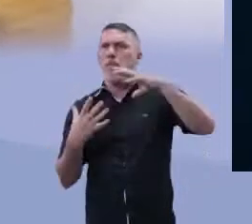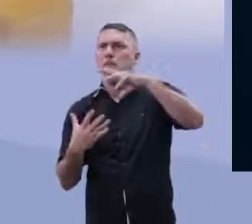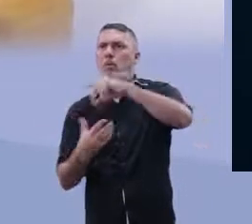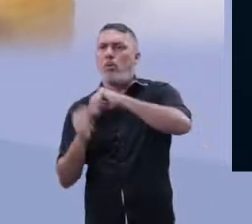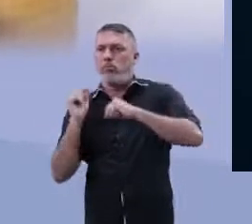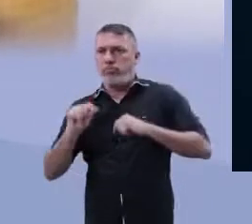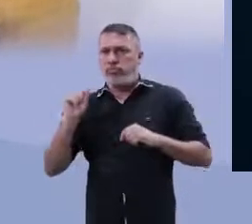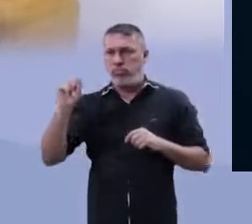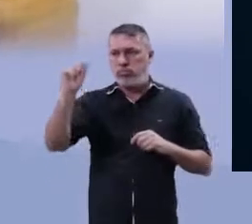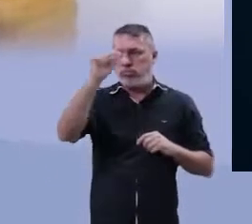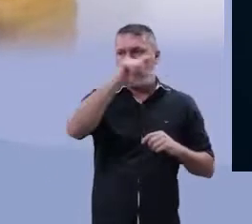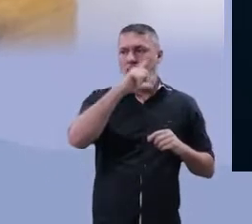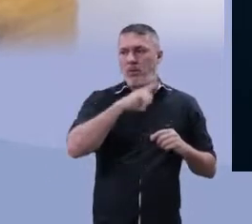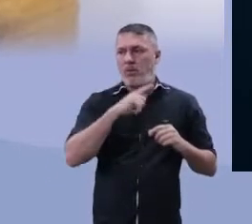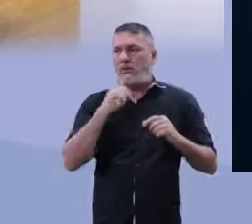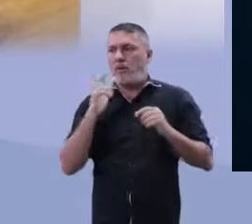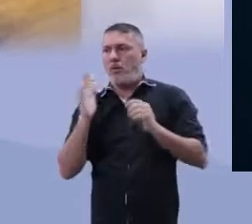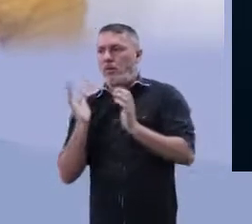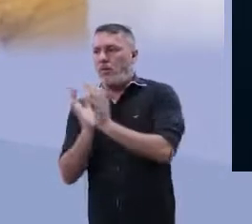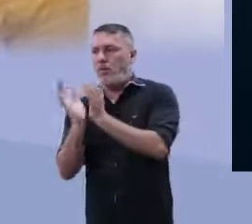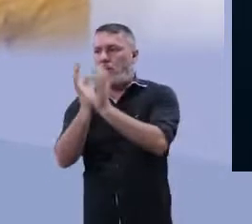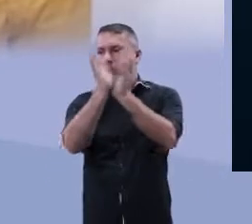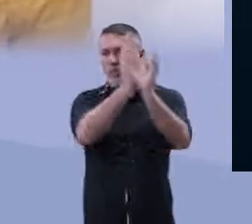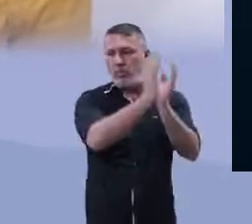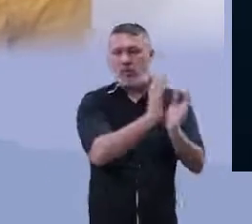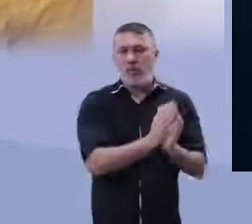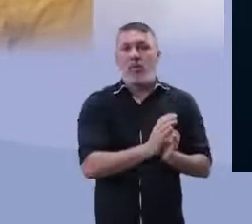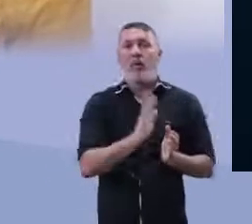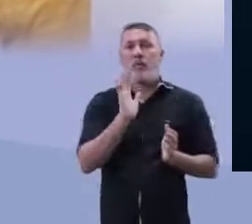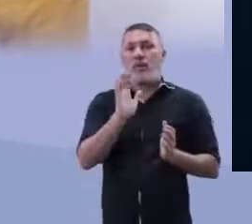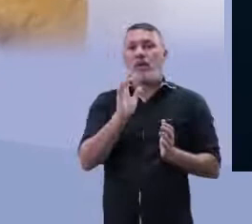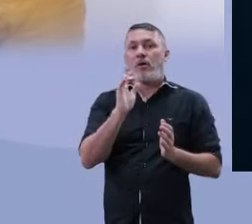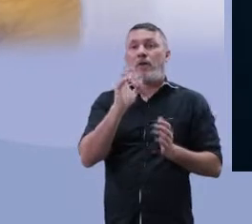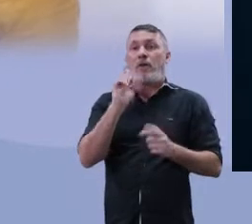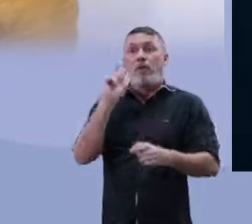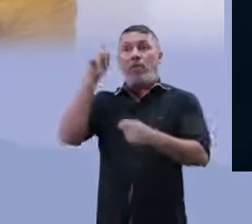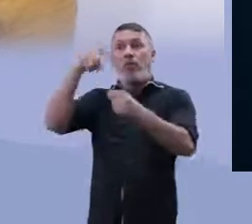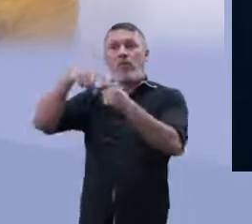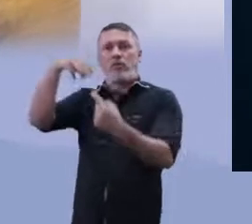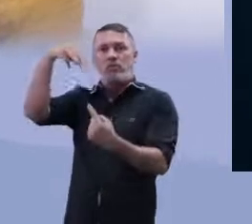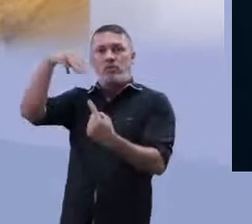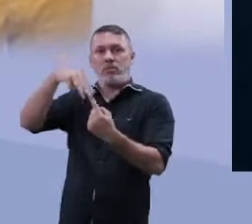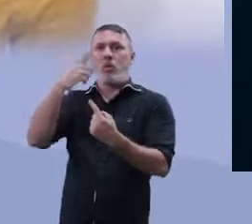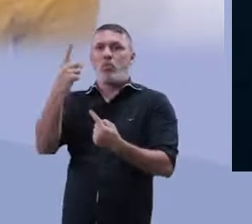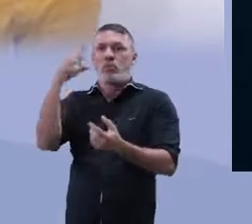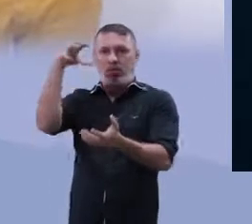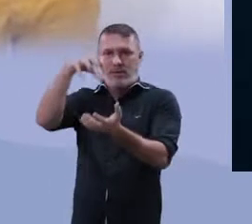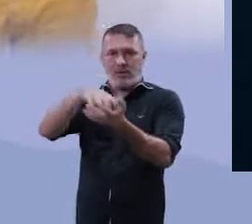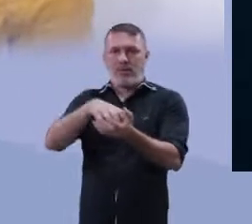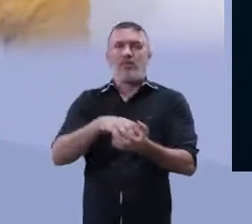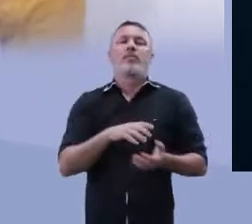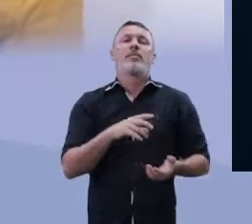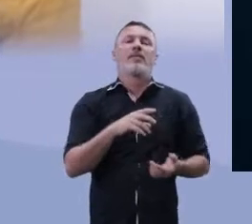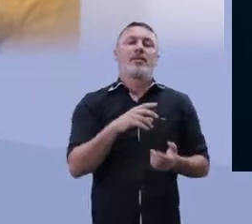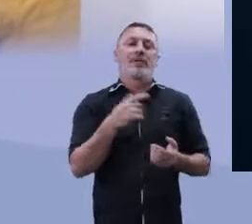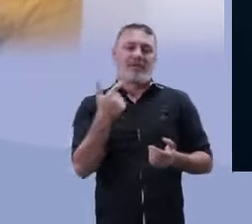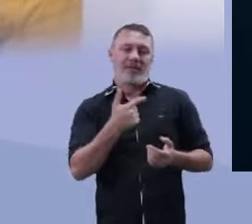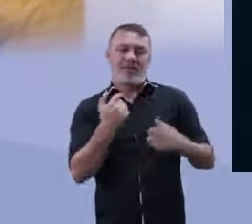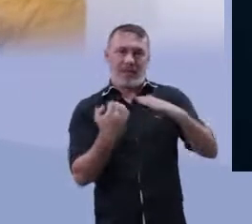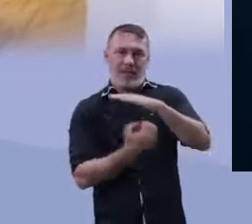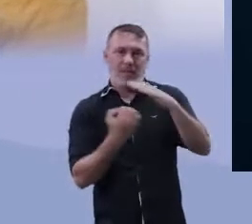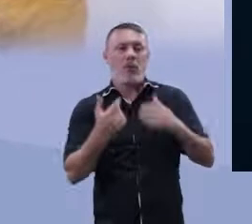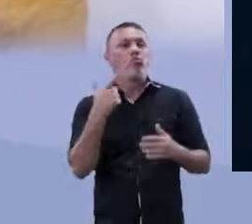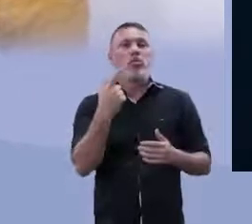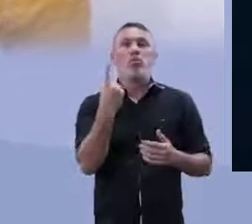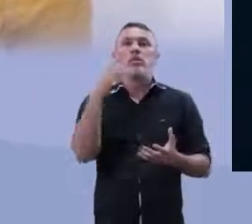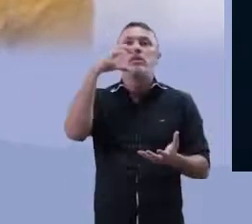mundo, mas aí o seu lucro é convertido para uma sede. Já uma transnacional não tem uma sede. É como se você tivesse,